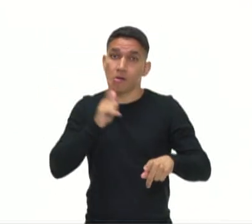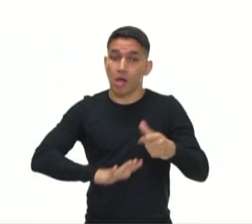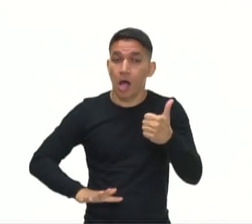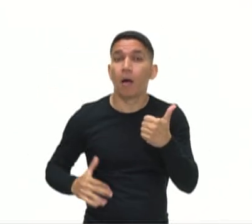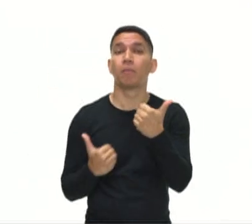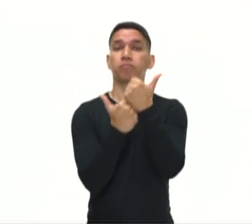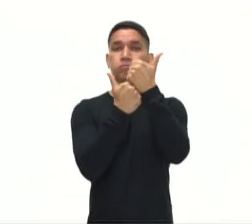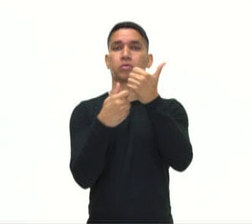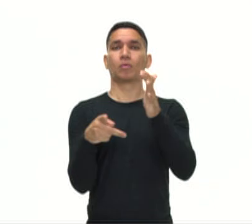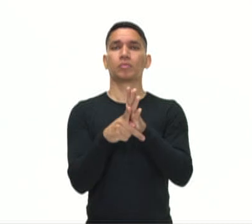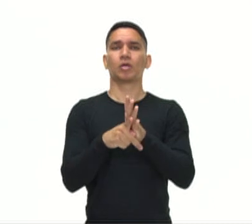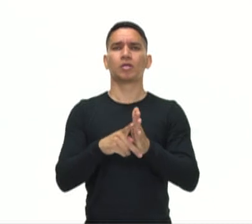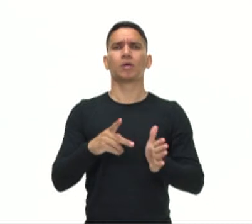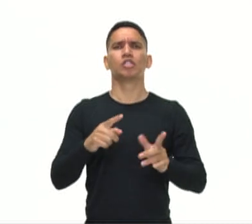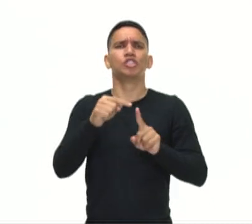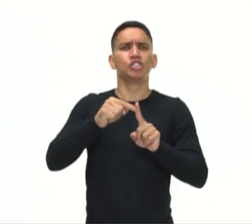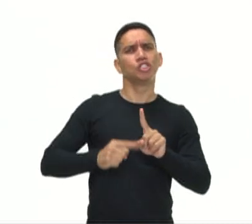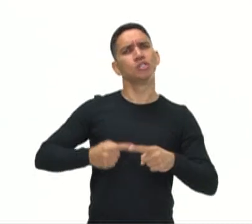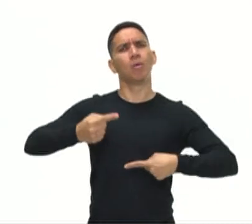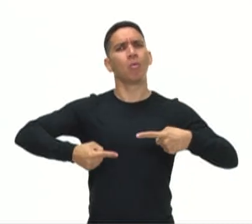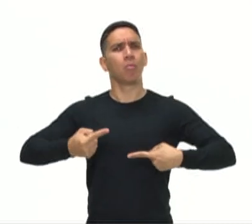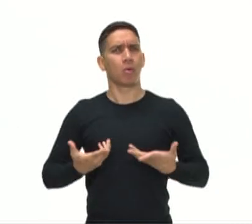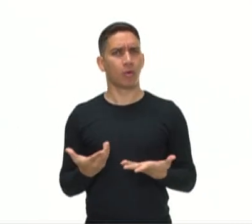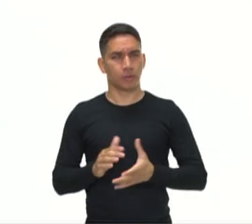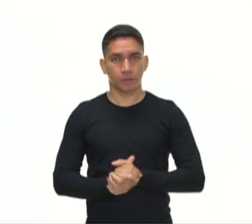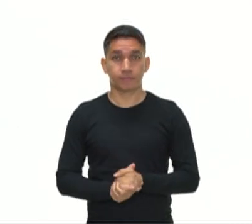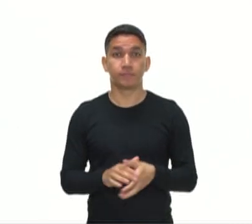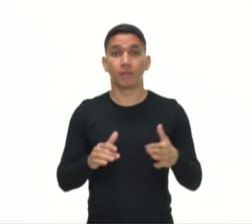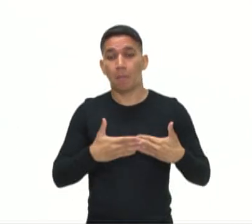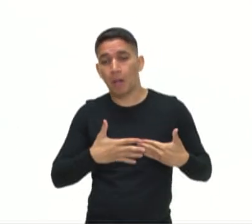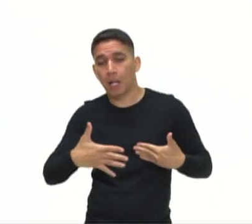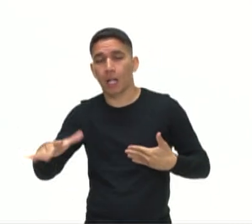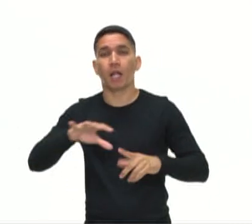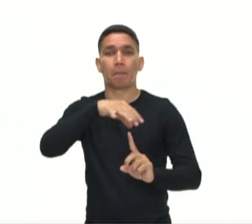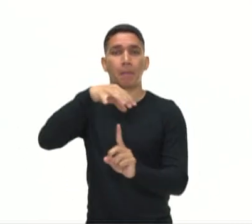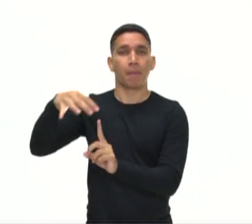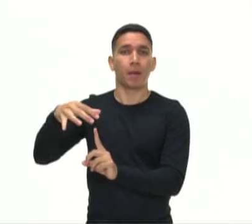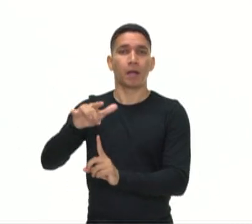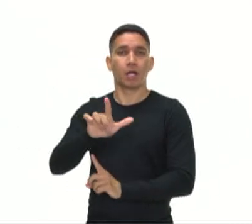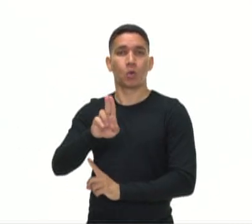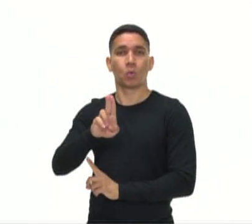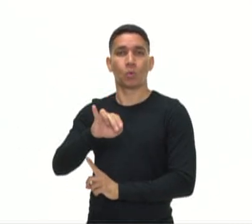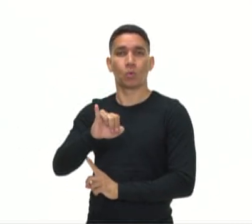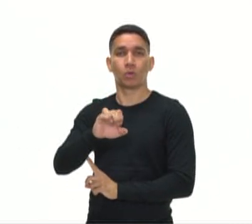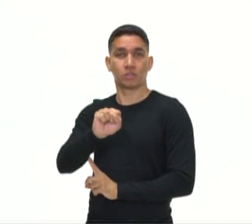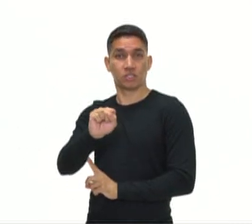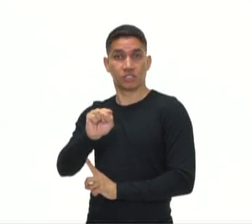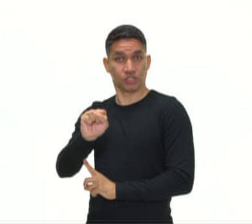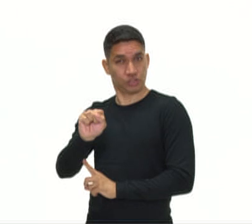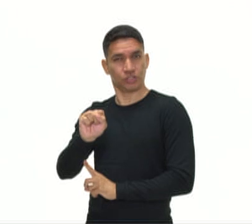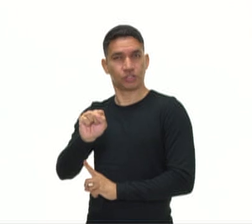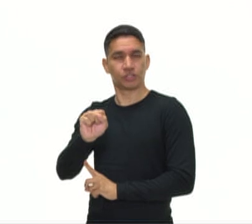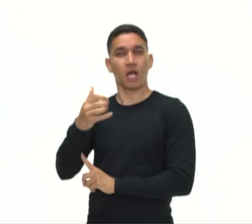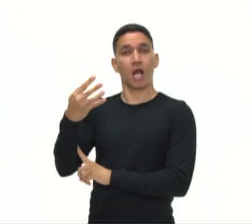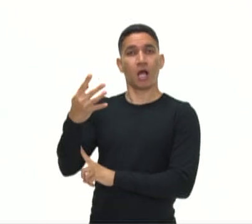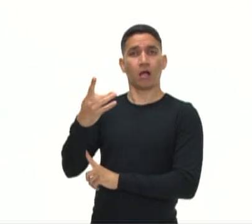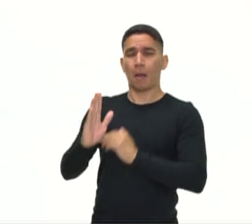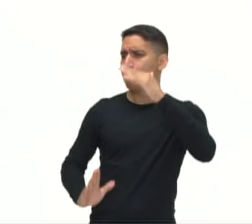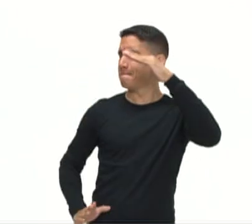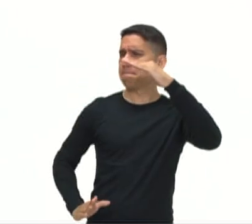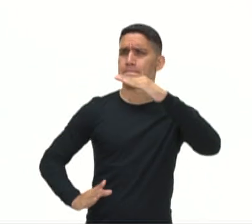legitimação desse regime político, né? E o reinado de Luís XIV, representando o apogeu, então o ápice